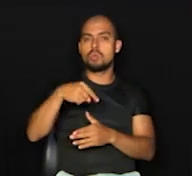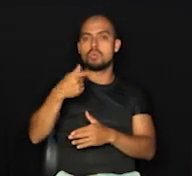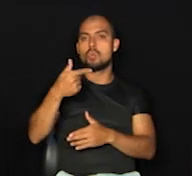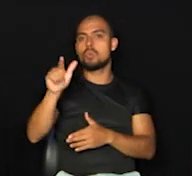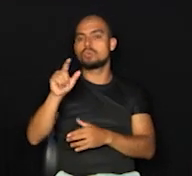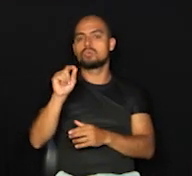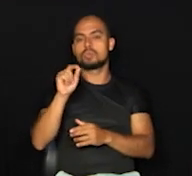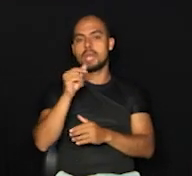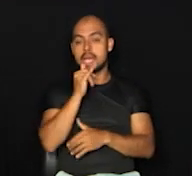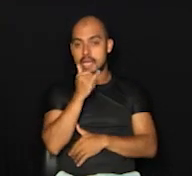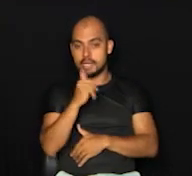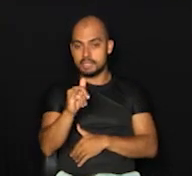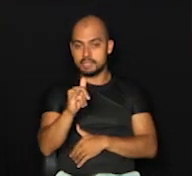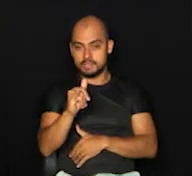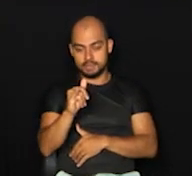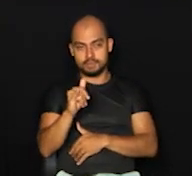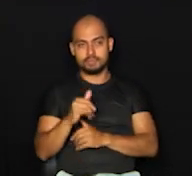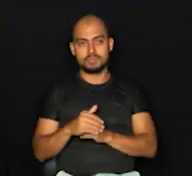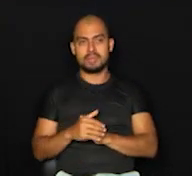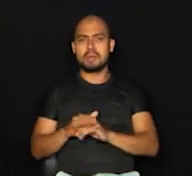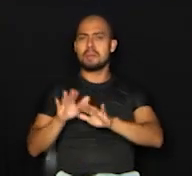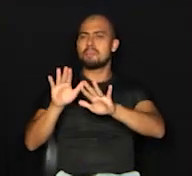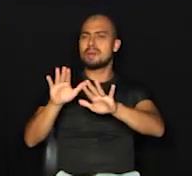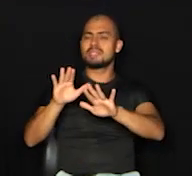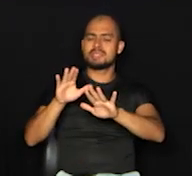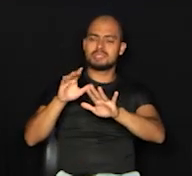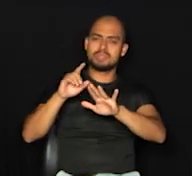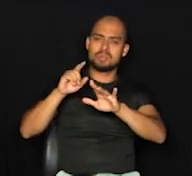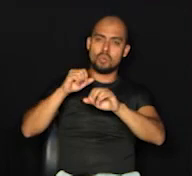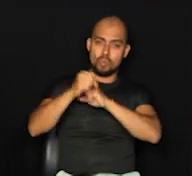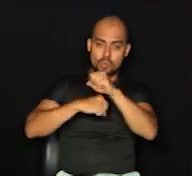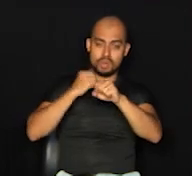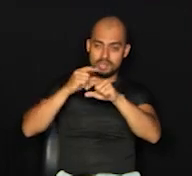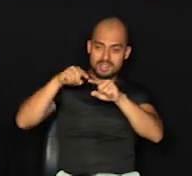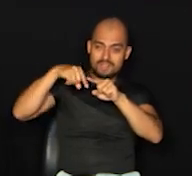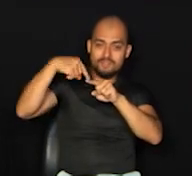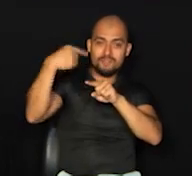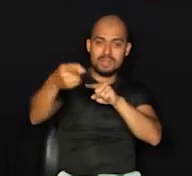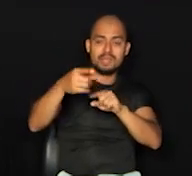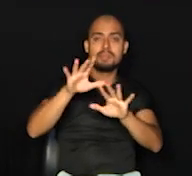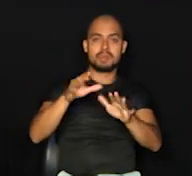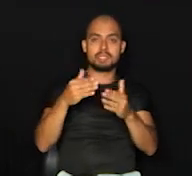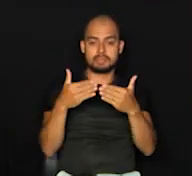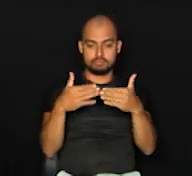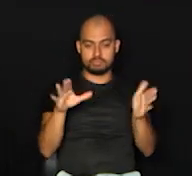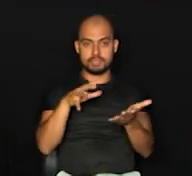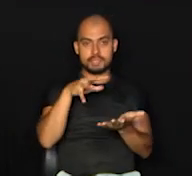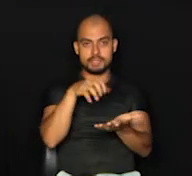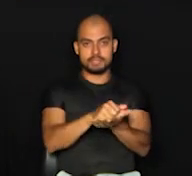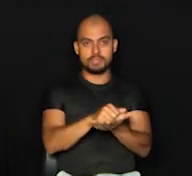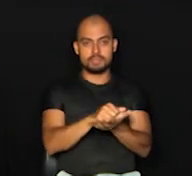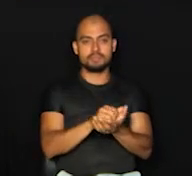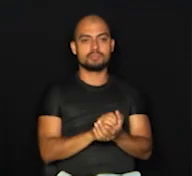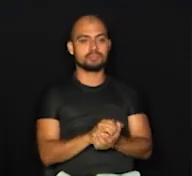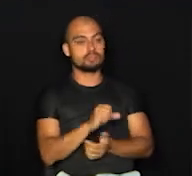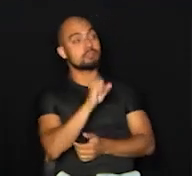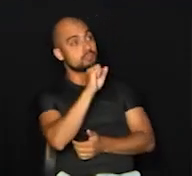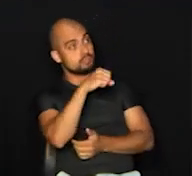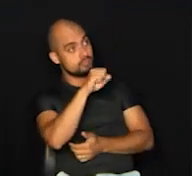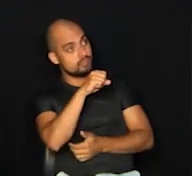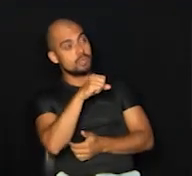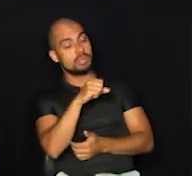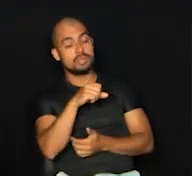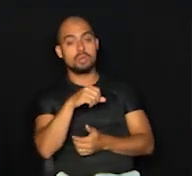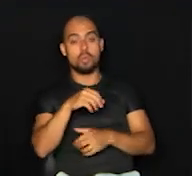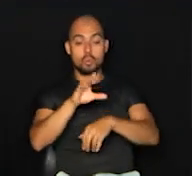ser eletricista, mas esse é um pouquinho mais para frente, para o ano que vem, só que as inscrições já estão abertas. Isso, inscrições abertas para